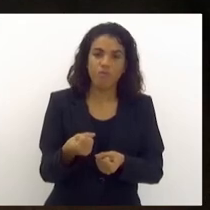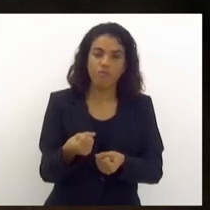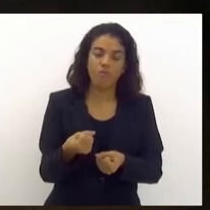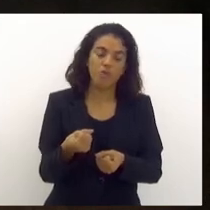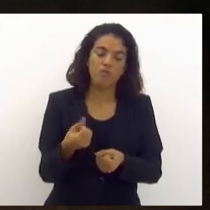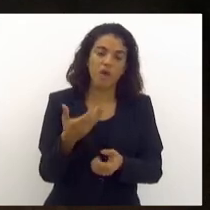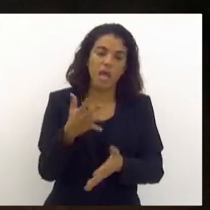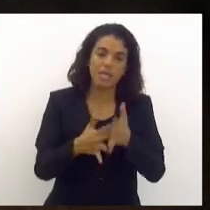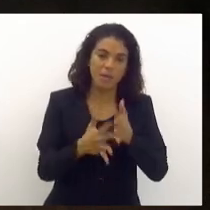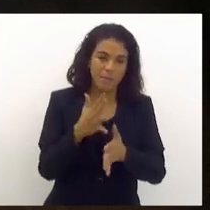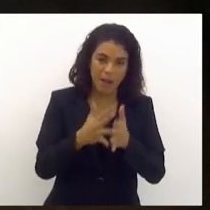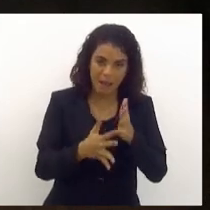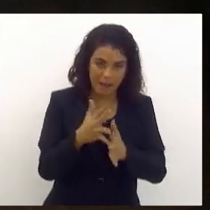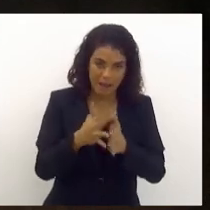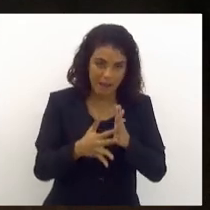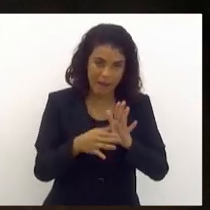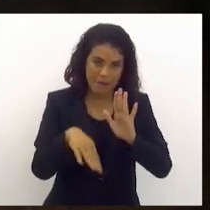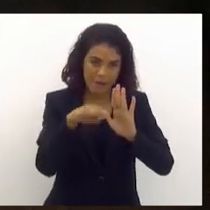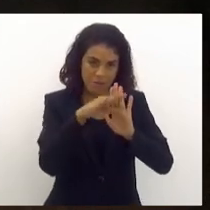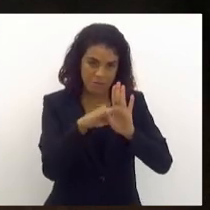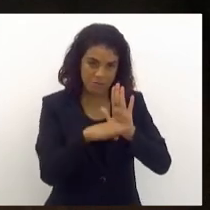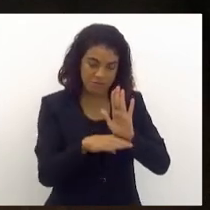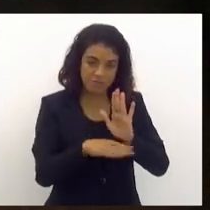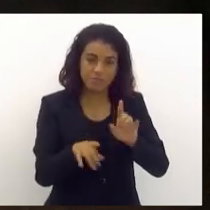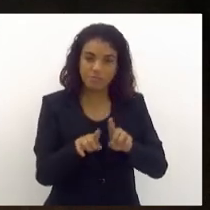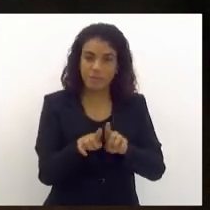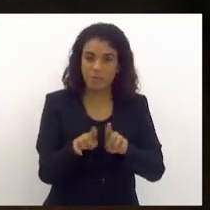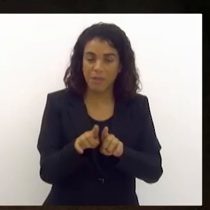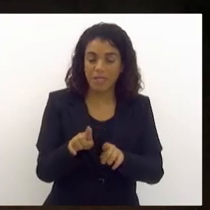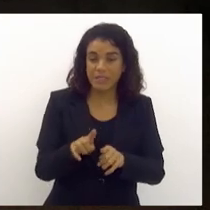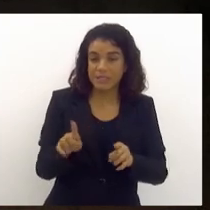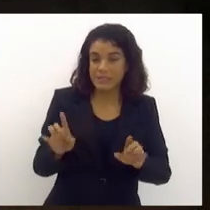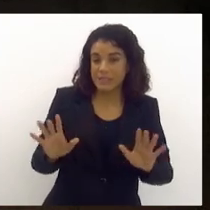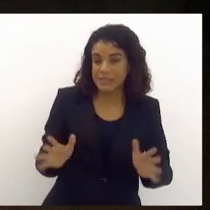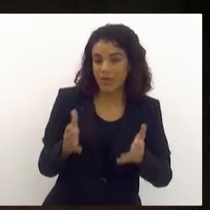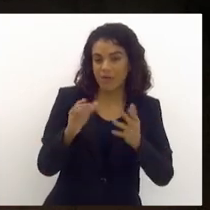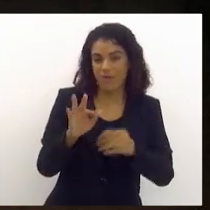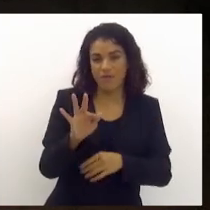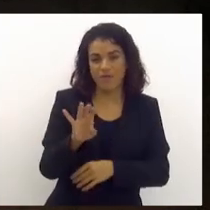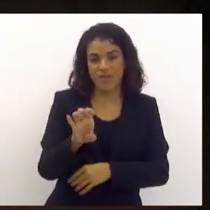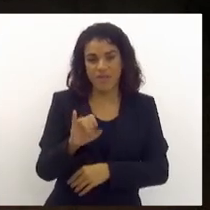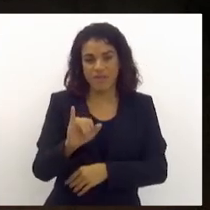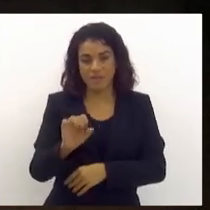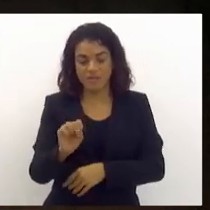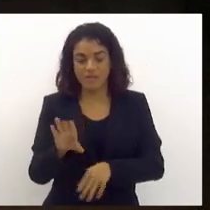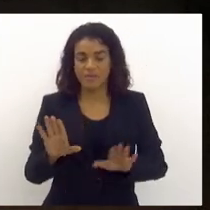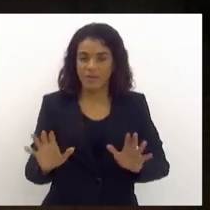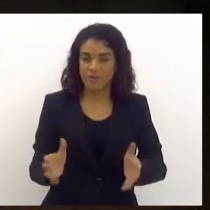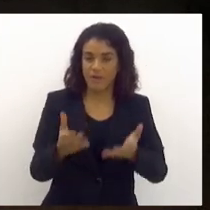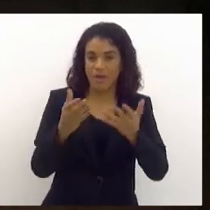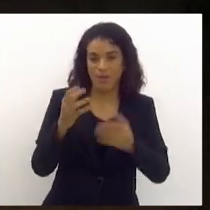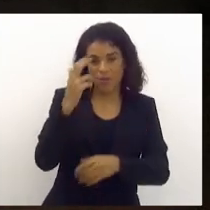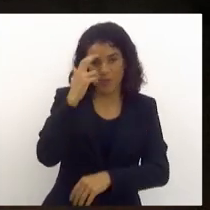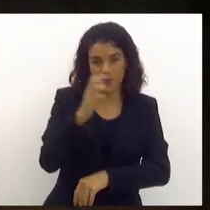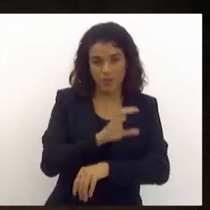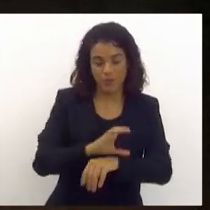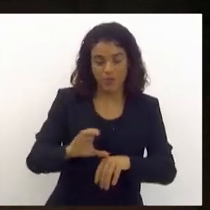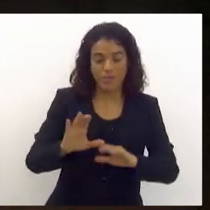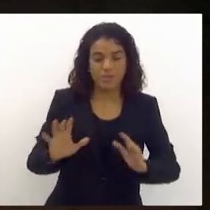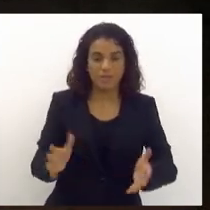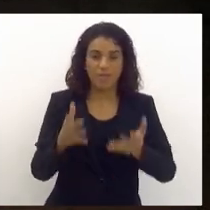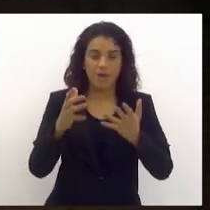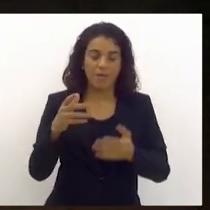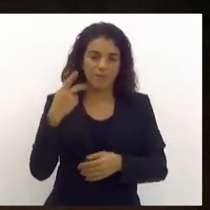pauta, reconhecendo o avanço que foi salvar o FEIS, salvar a cultura, salvar a assistência social, salvar a política de